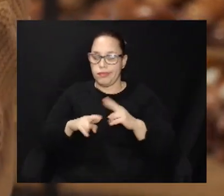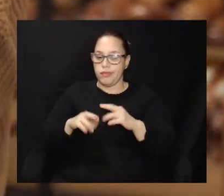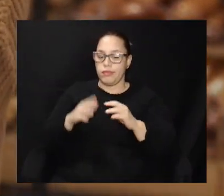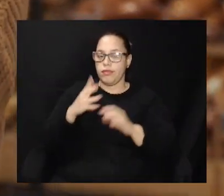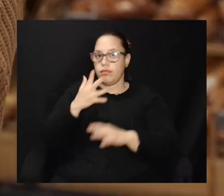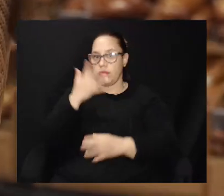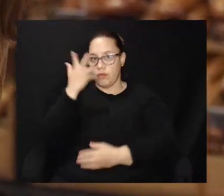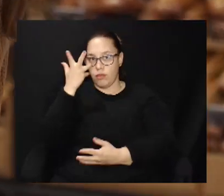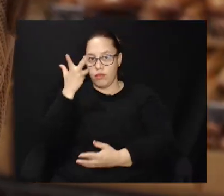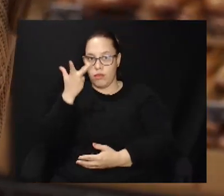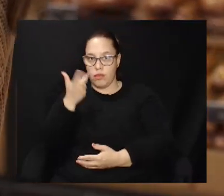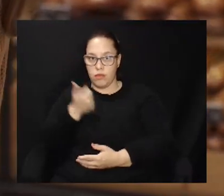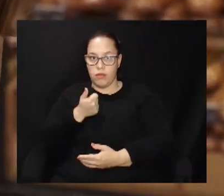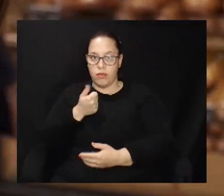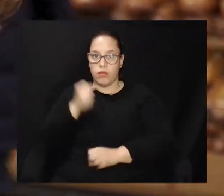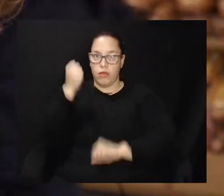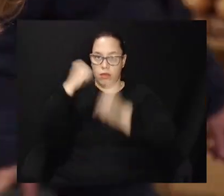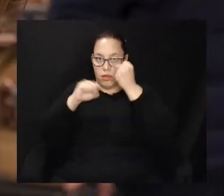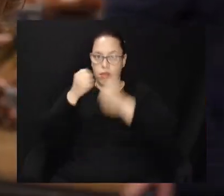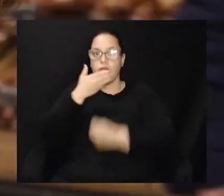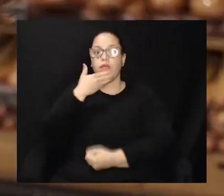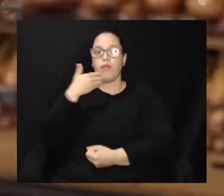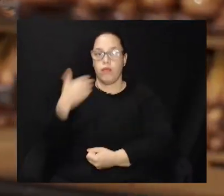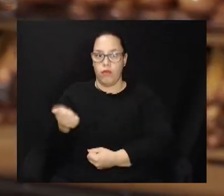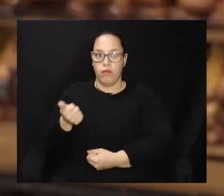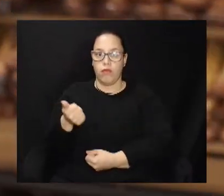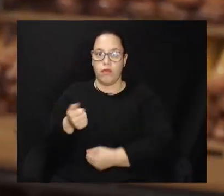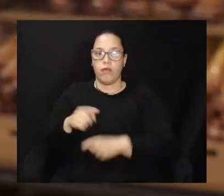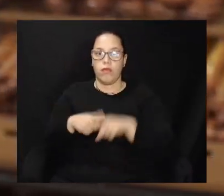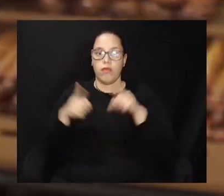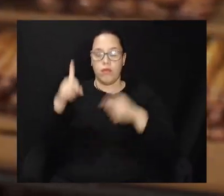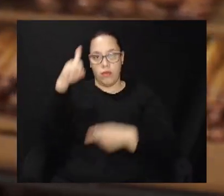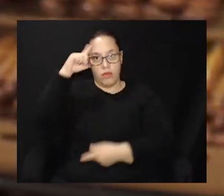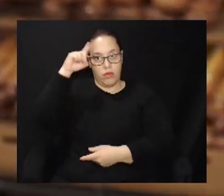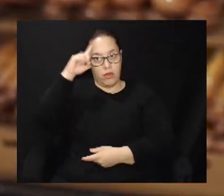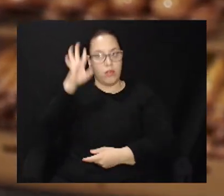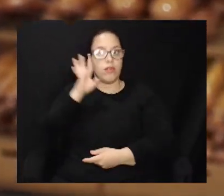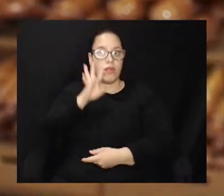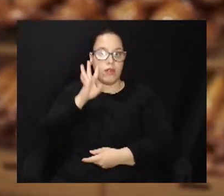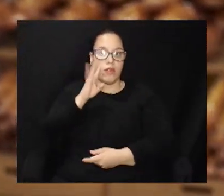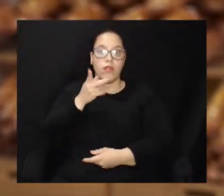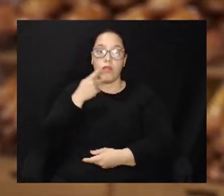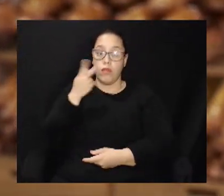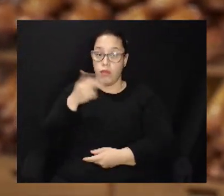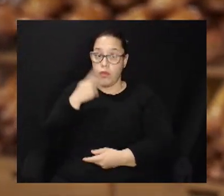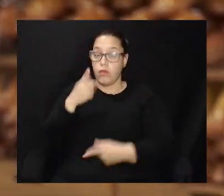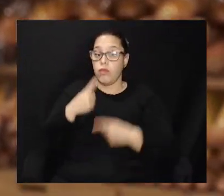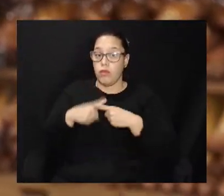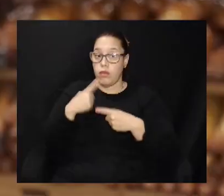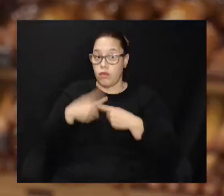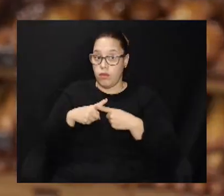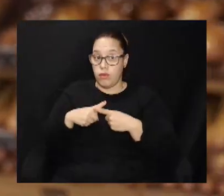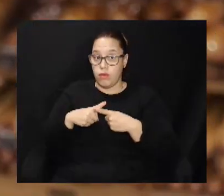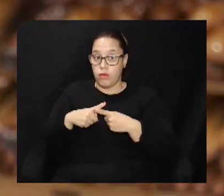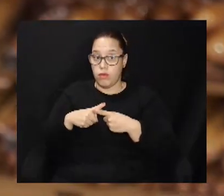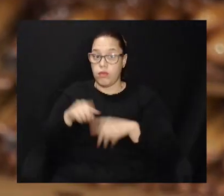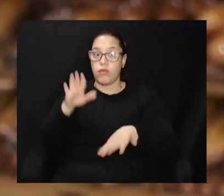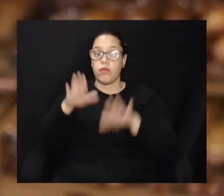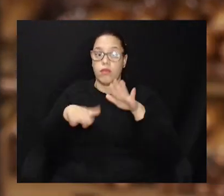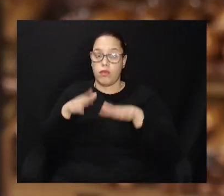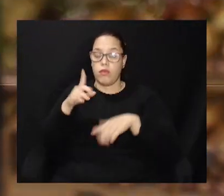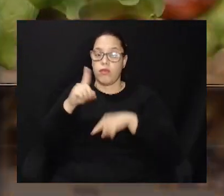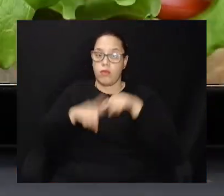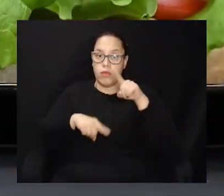menos industrializado, melhor. Mas hoje em dia, é legal essa colocação que você fez, porque Em muitos produtos a gente tem o